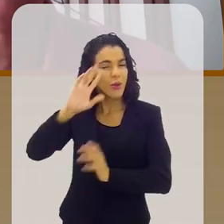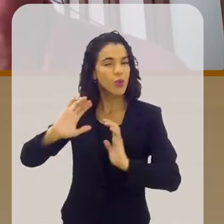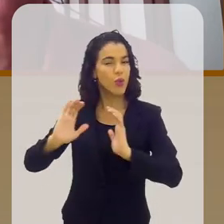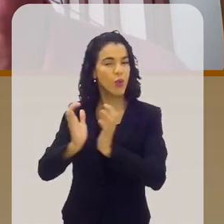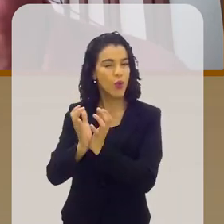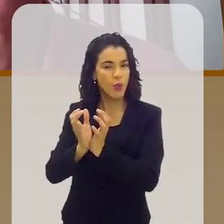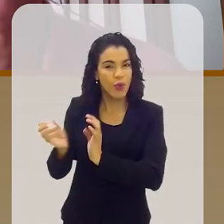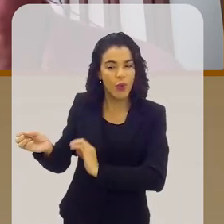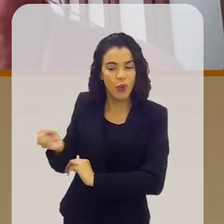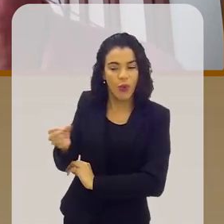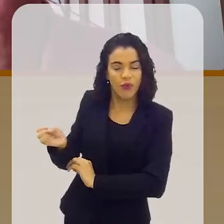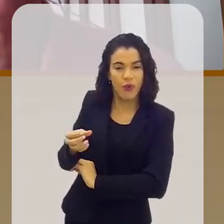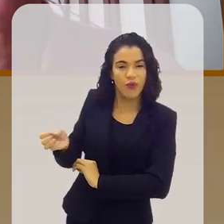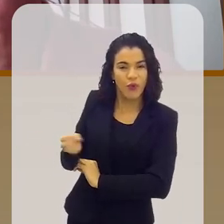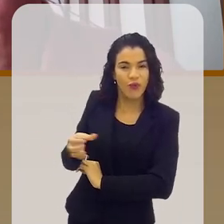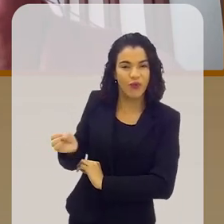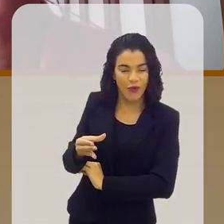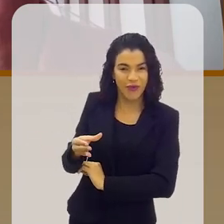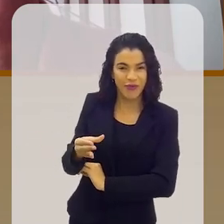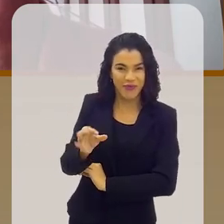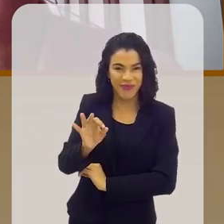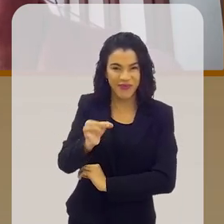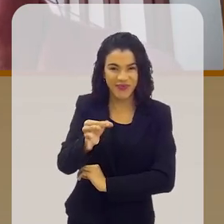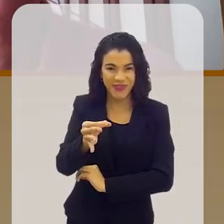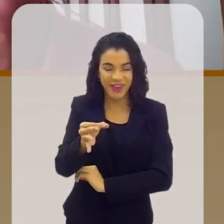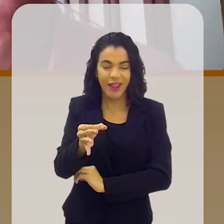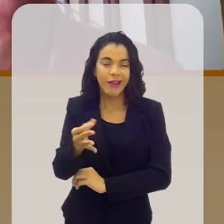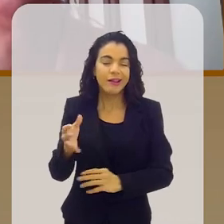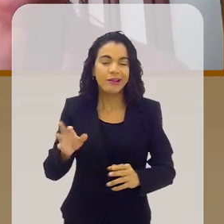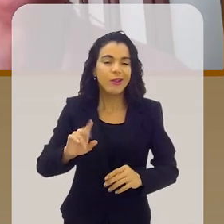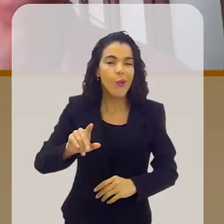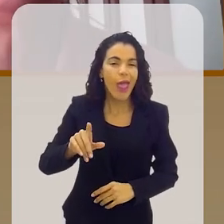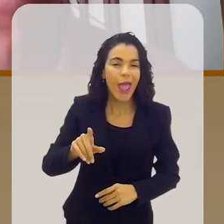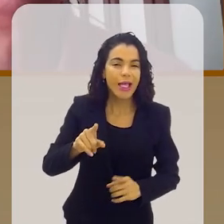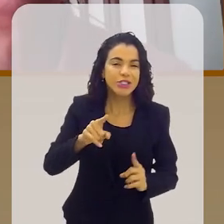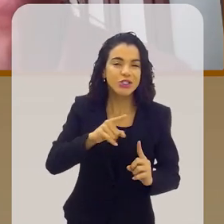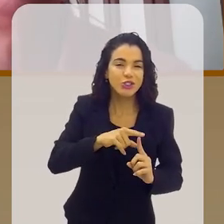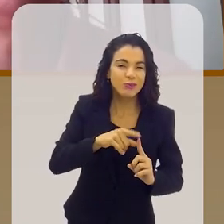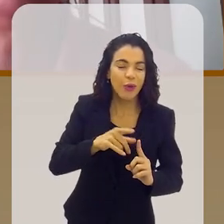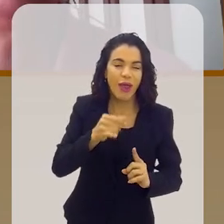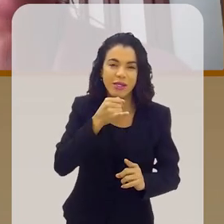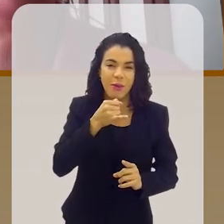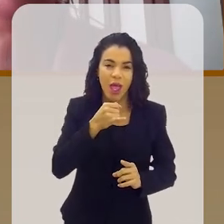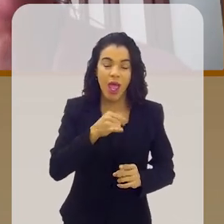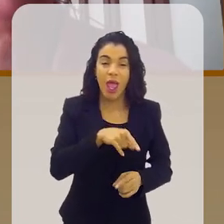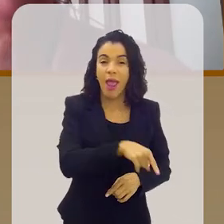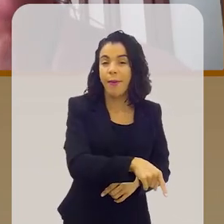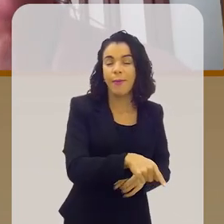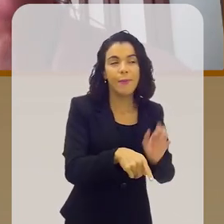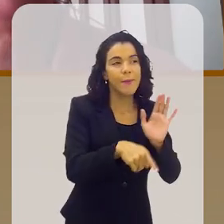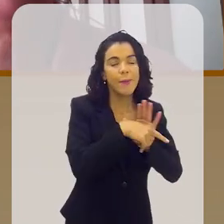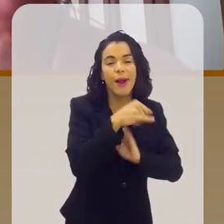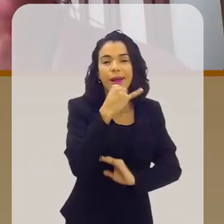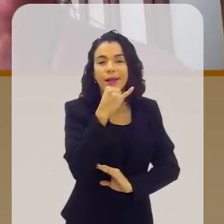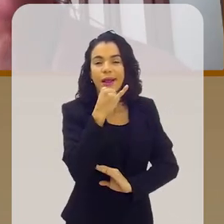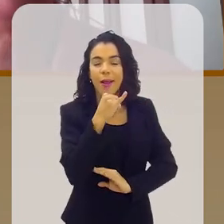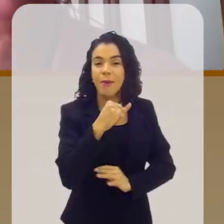os grupos mais recentes, né, e não aqueles que a gente chama de samba de raiz,